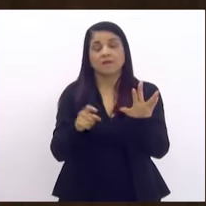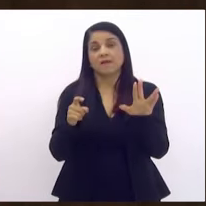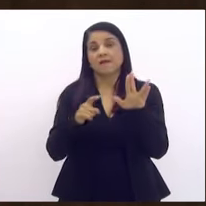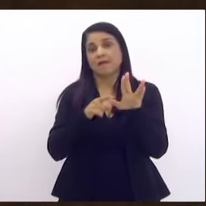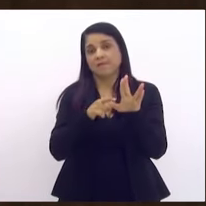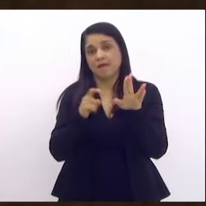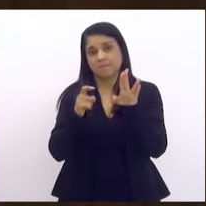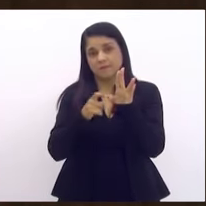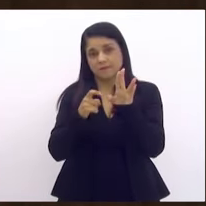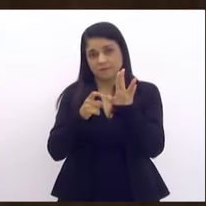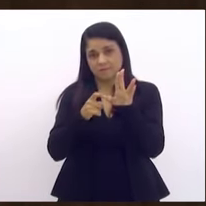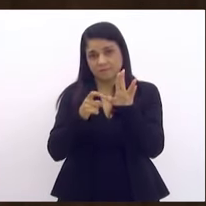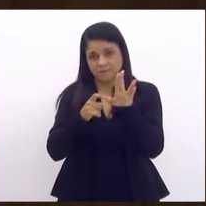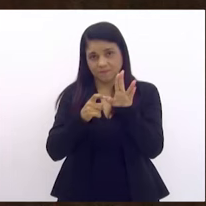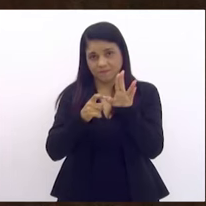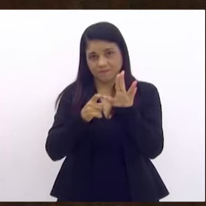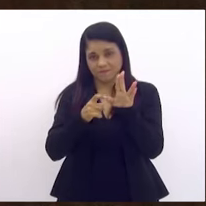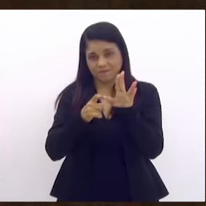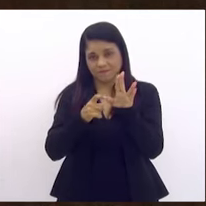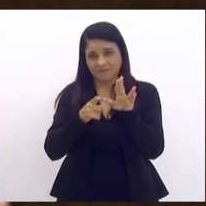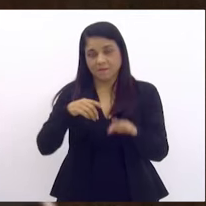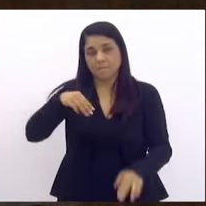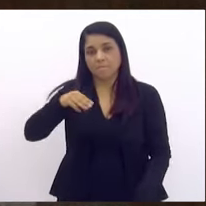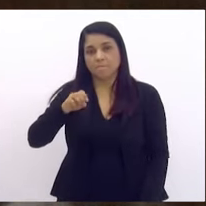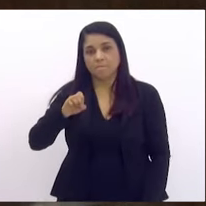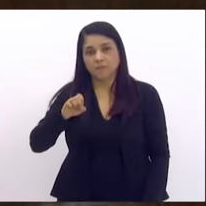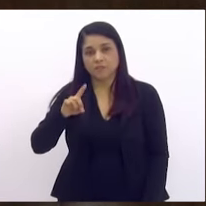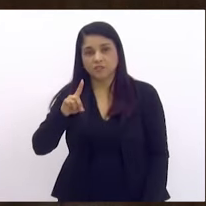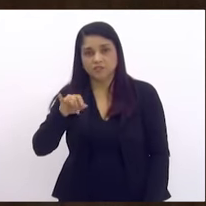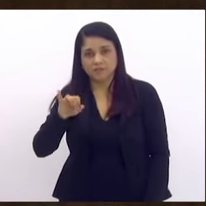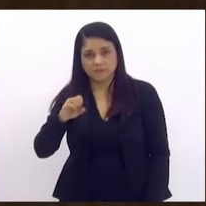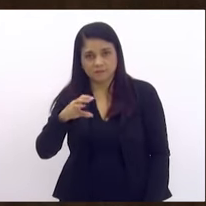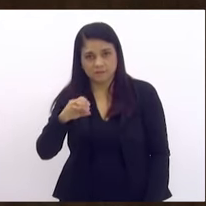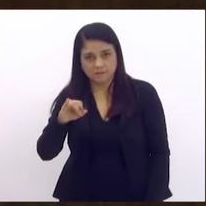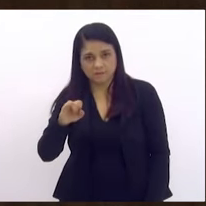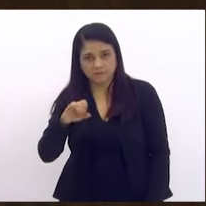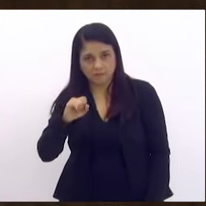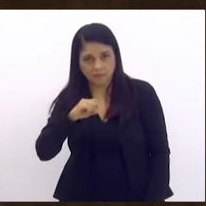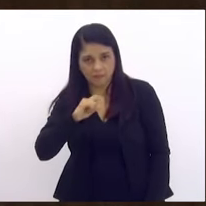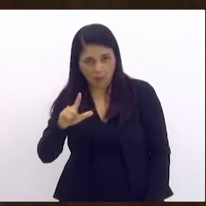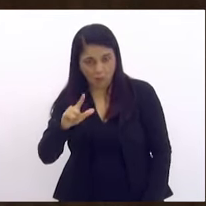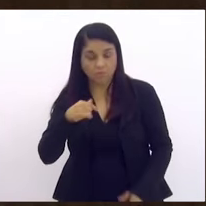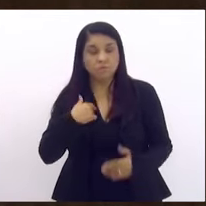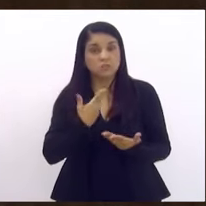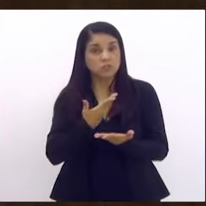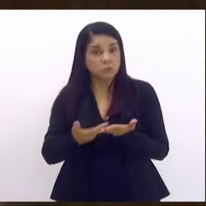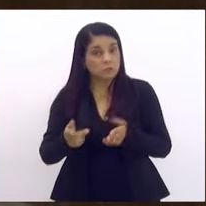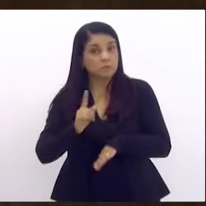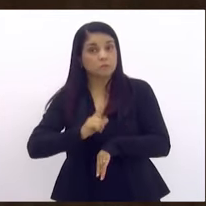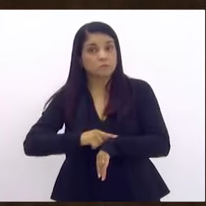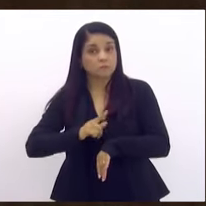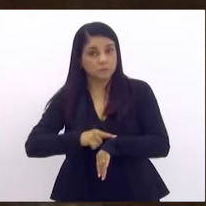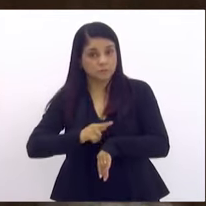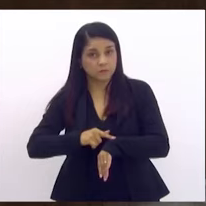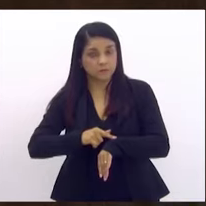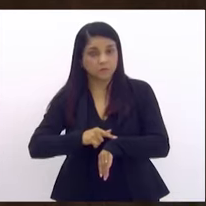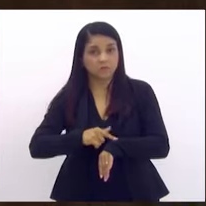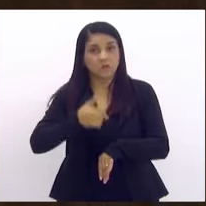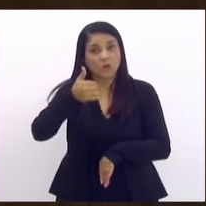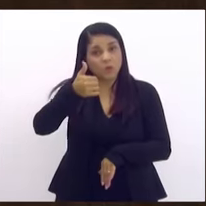mas no entanto Nós perdemos um certo tempo nós temos sendo deputada índia Presidente o